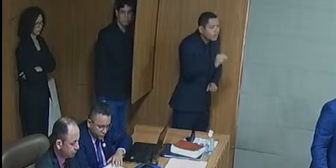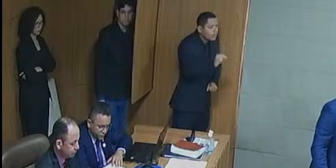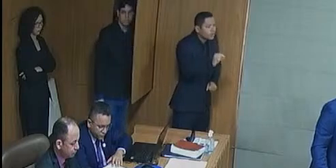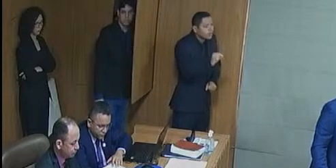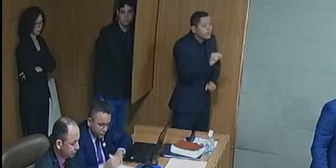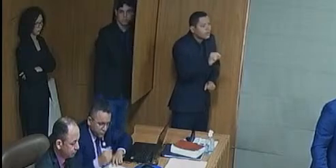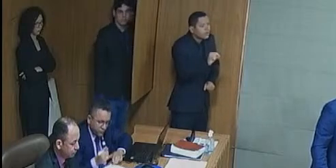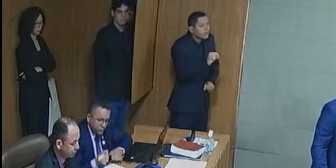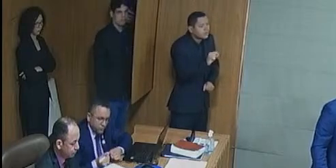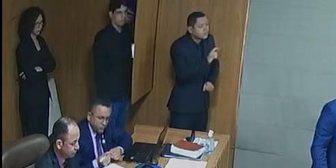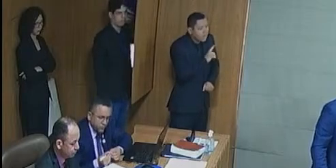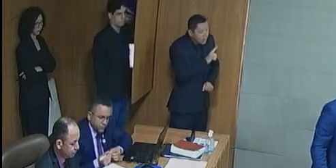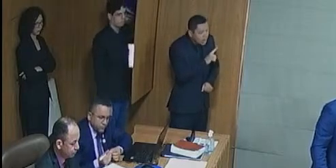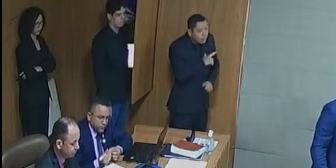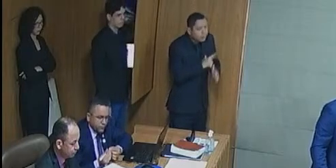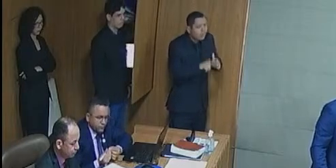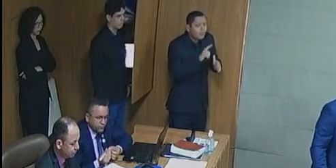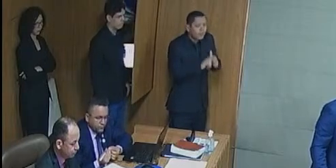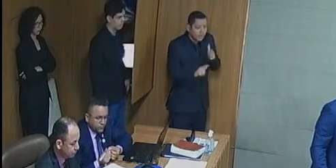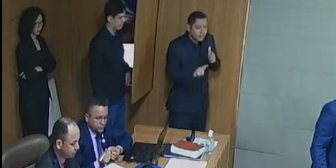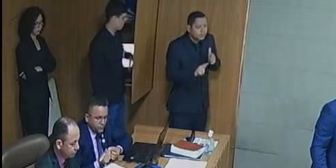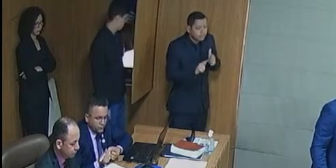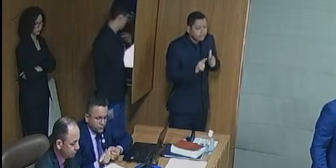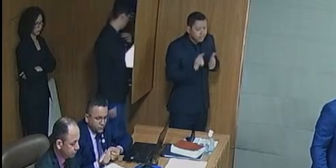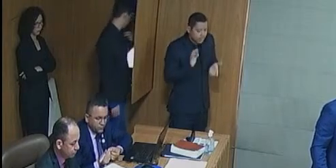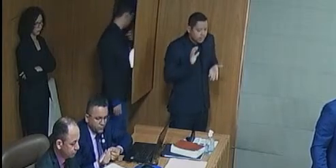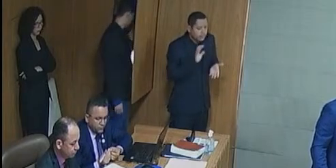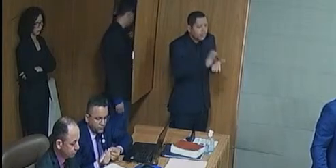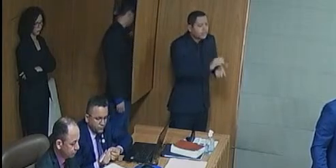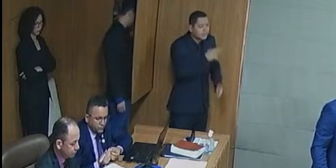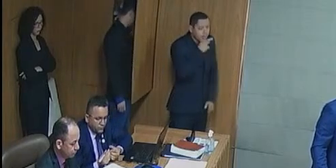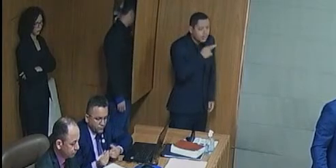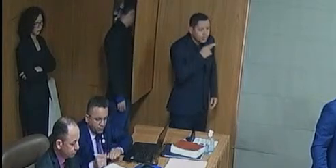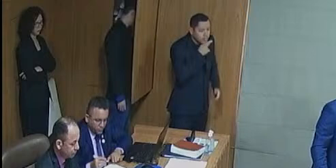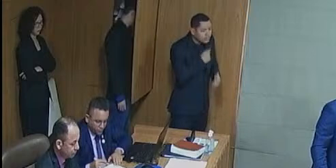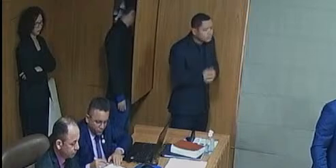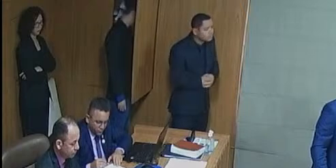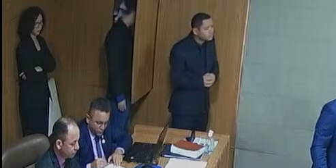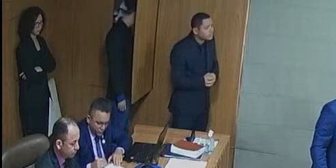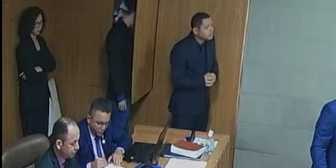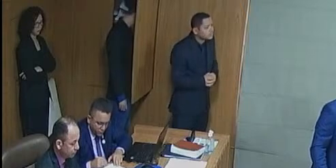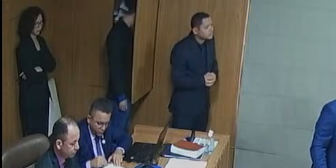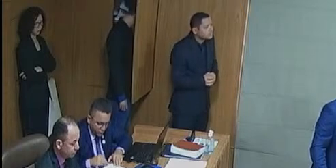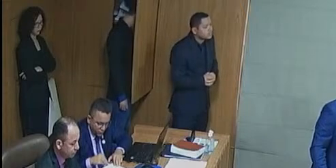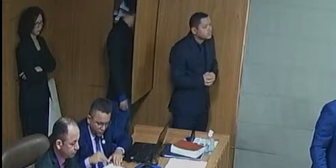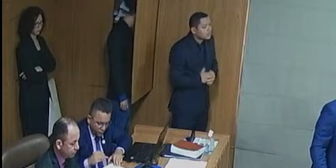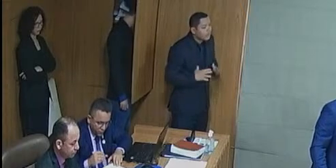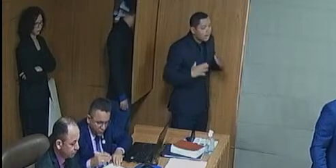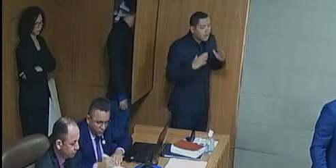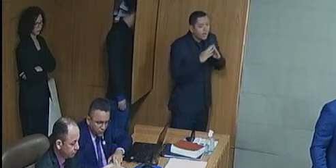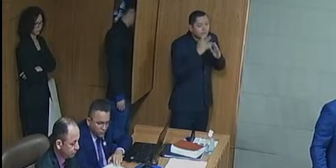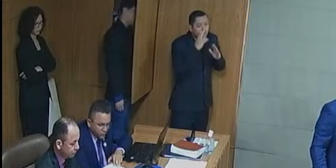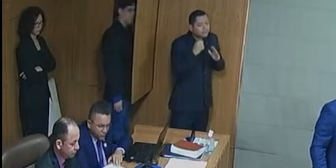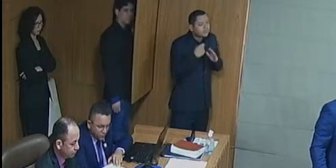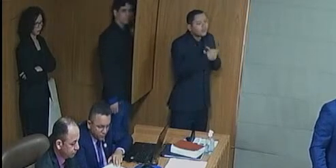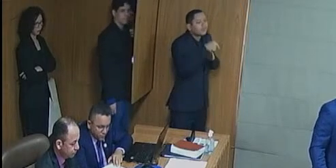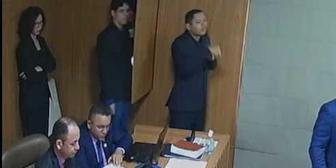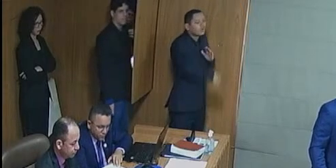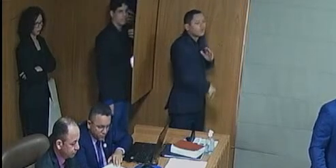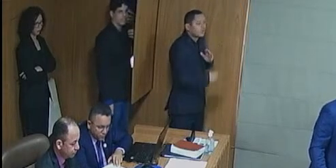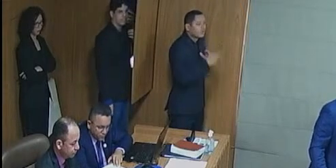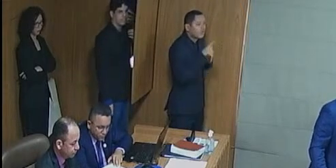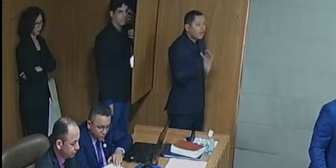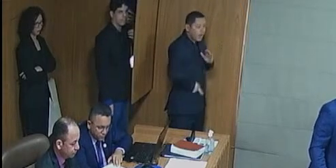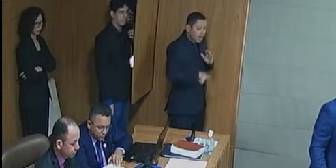parlamentar passa por uma casa que é intitulada por bandidos homens e mulheres que ali